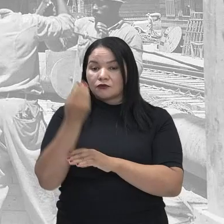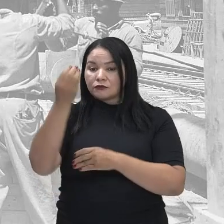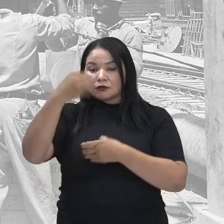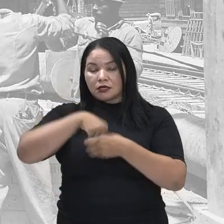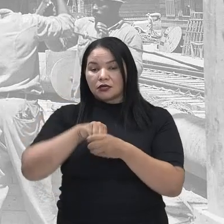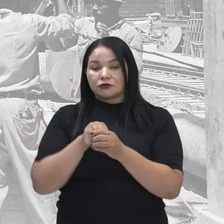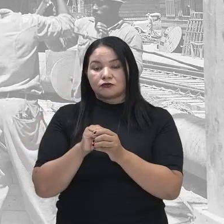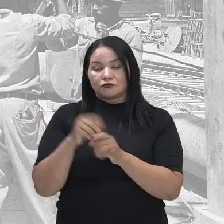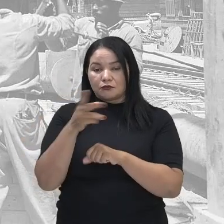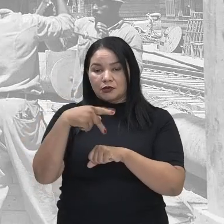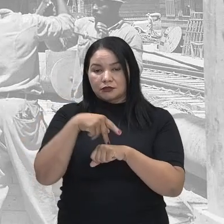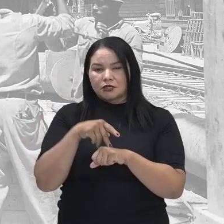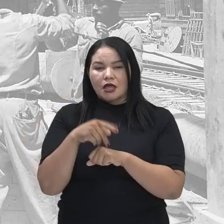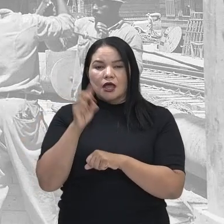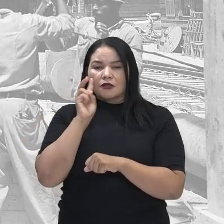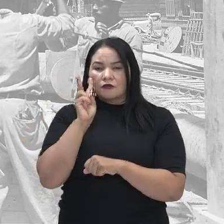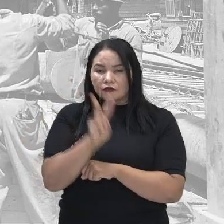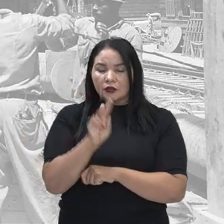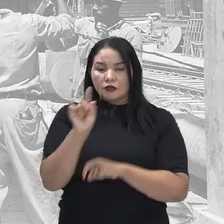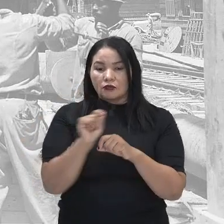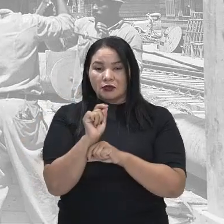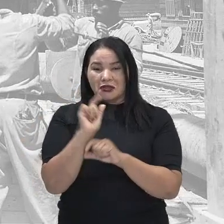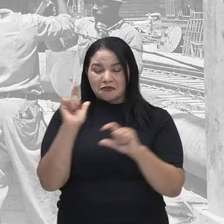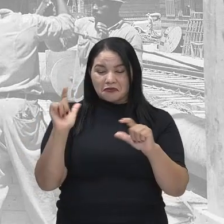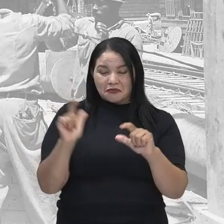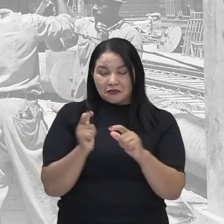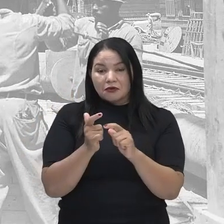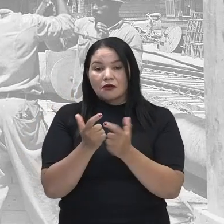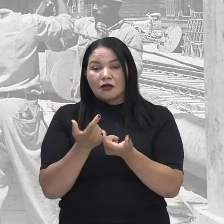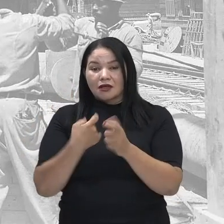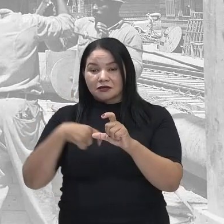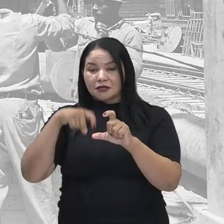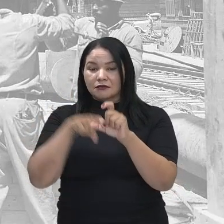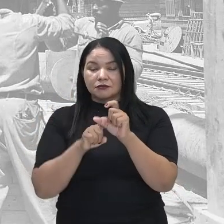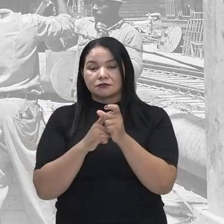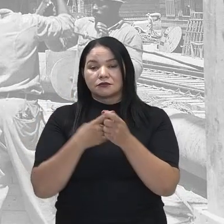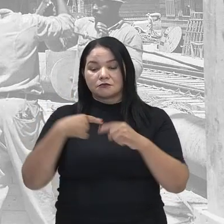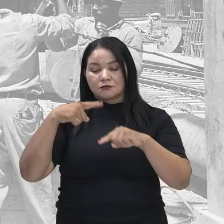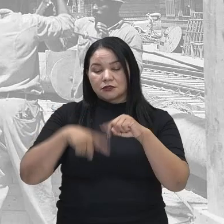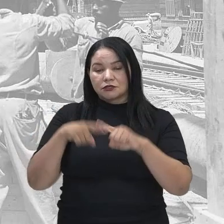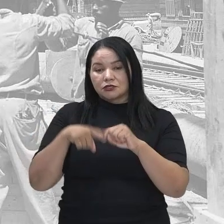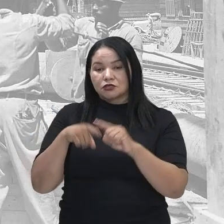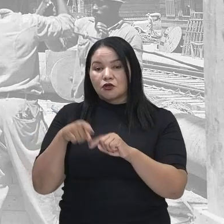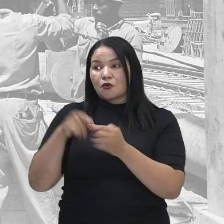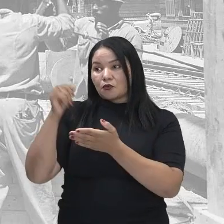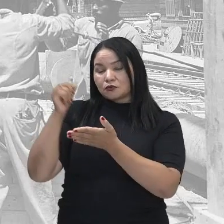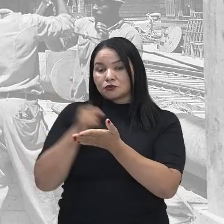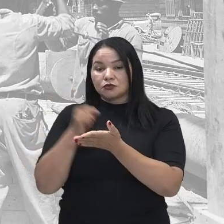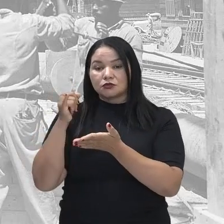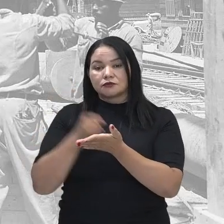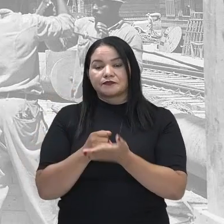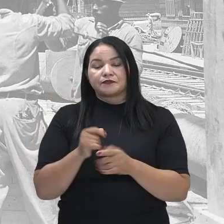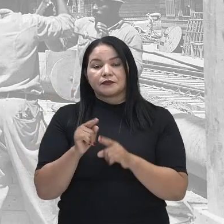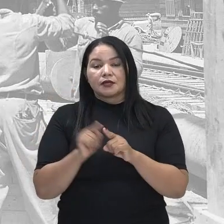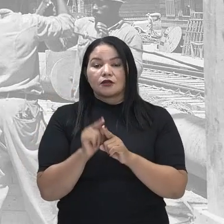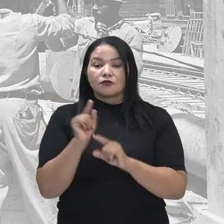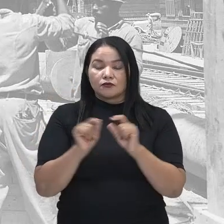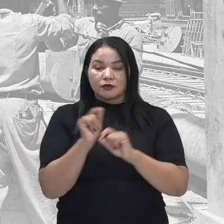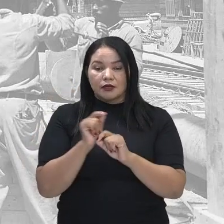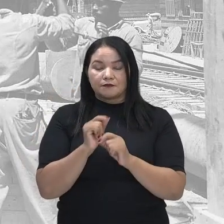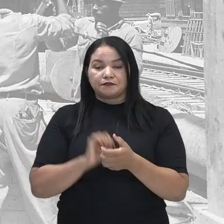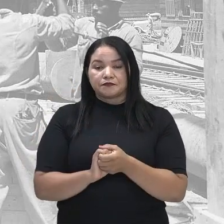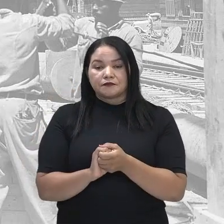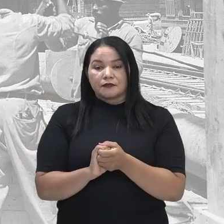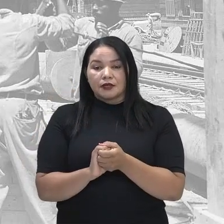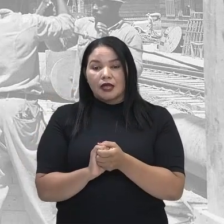E claro que nós vamos observar uma menor dependência dos produtos estrangeiros, uma vez que há essa